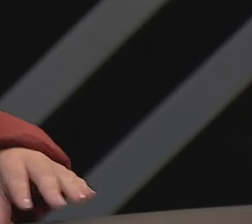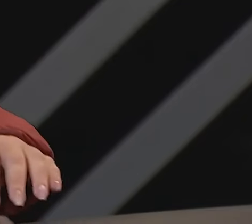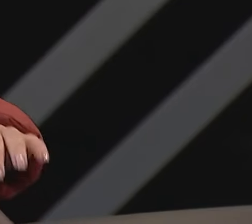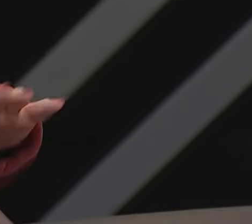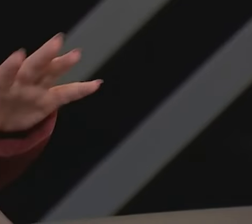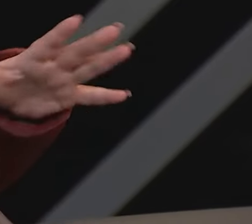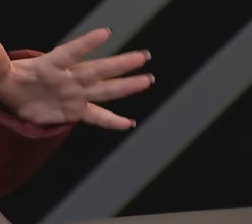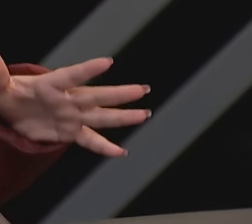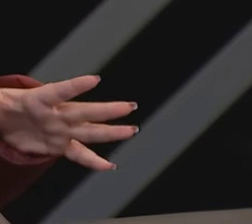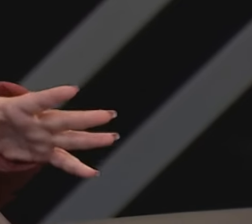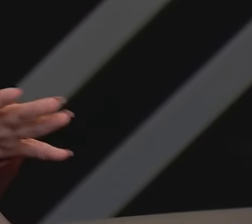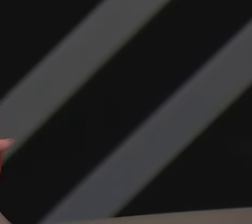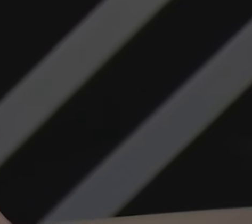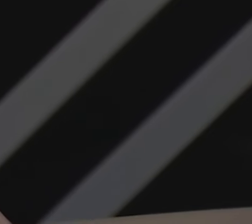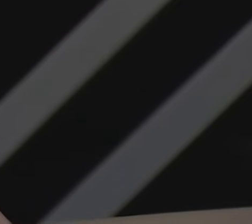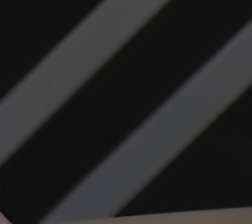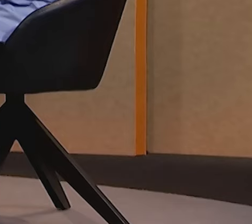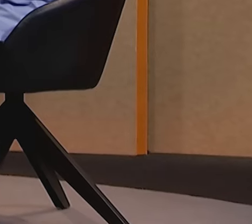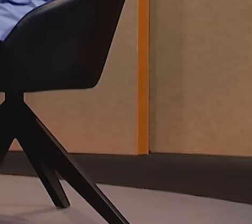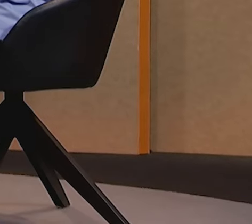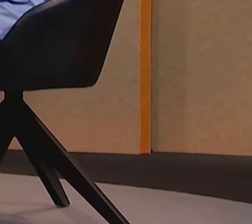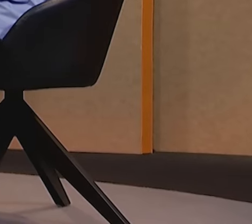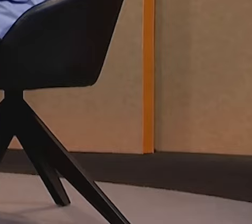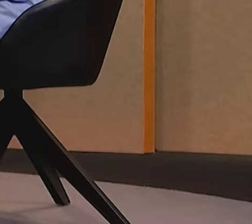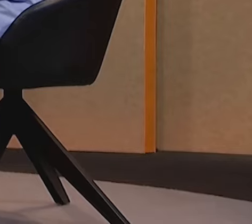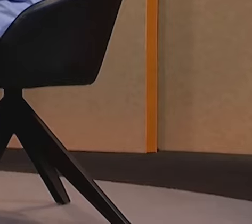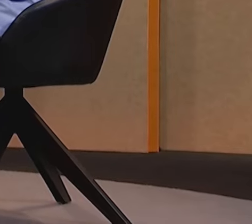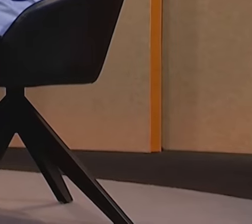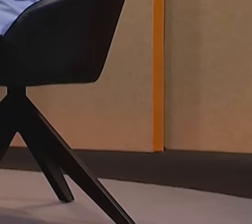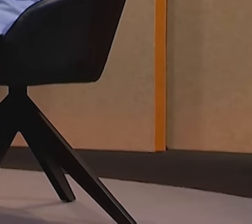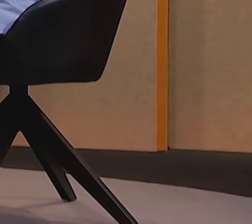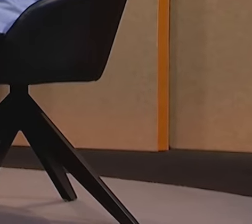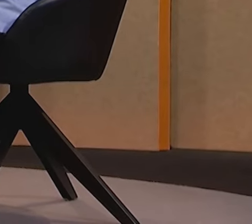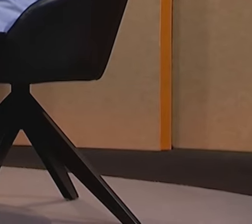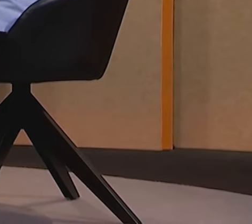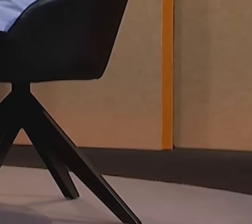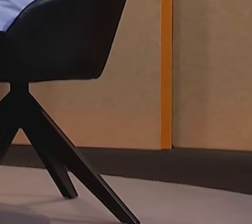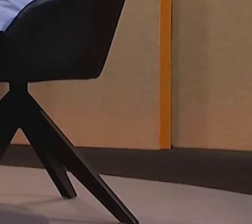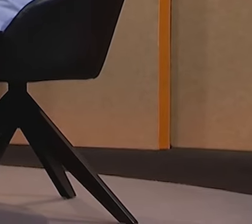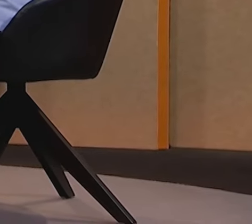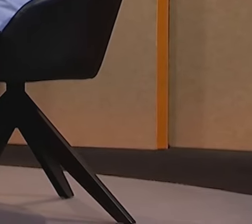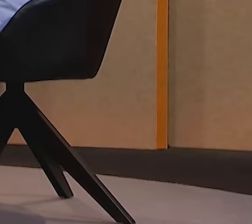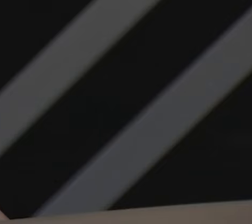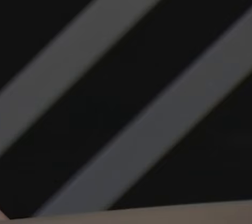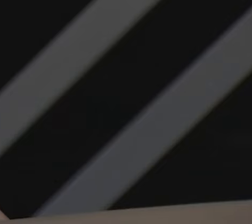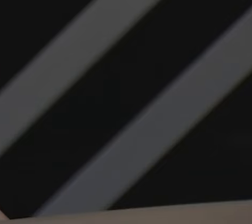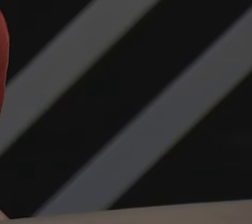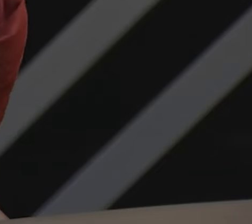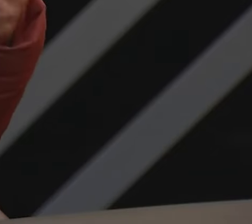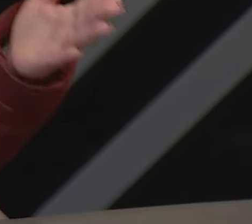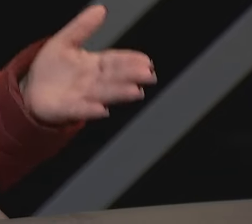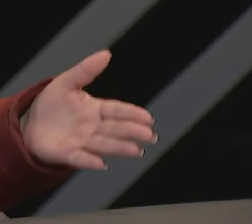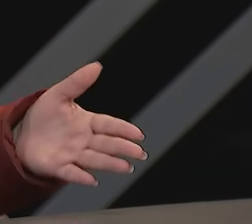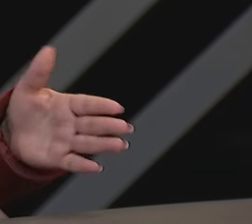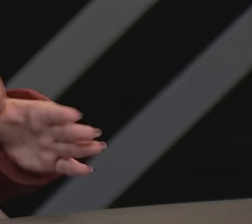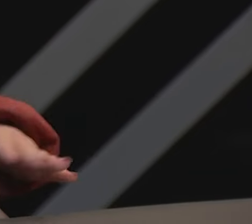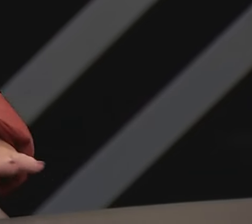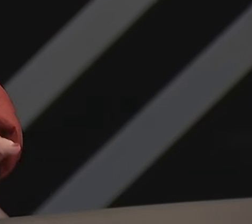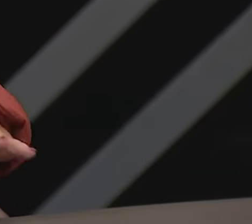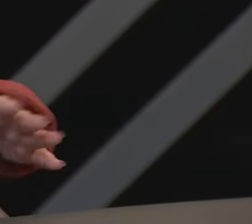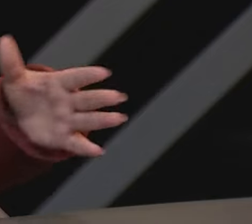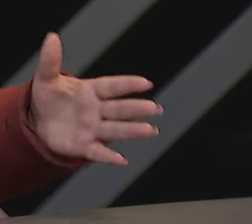ali alguns negócios da quadrilha. E depois também eu fiz parte de uma quadrilha de assalto. E nessa quadrilha de